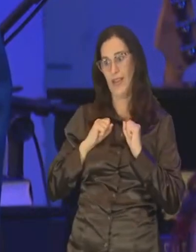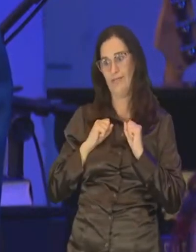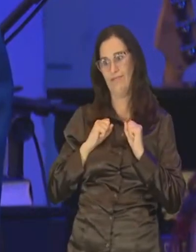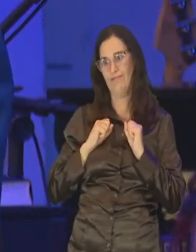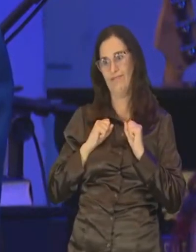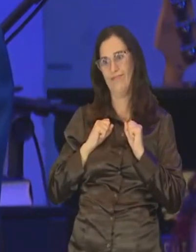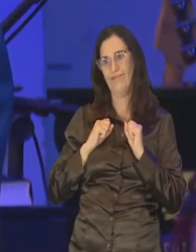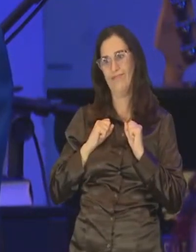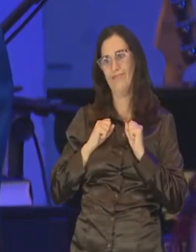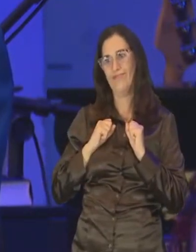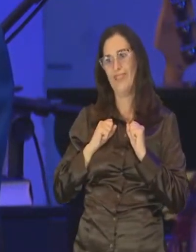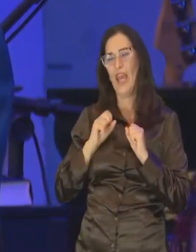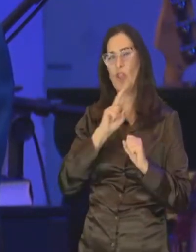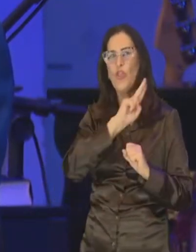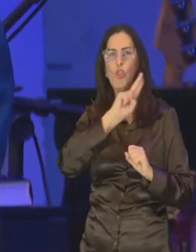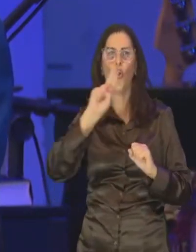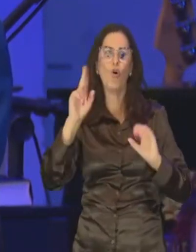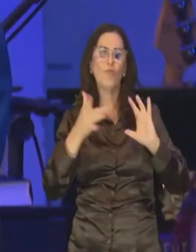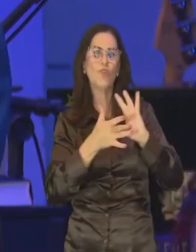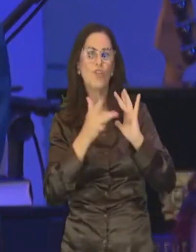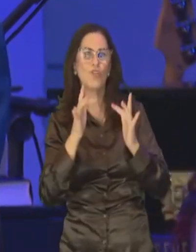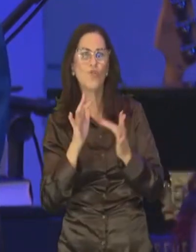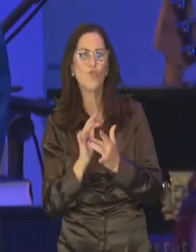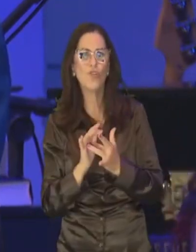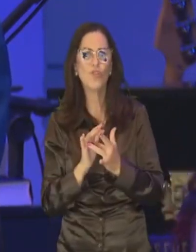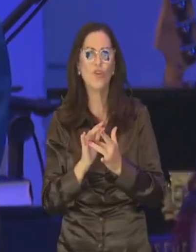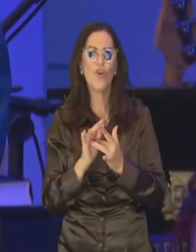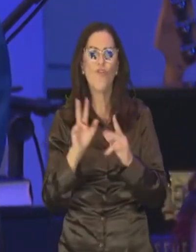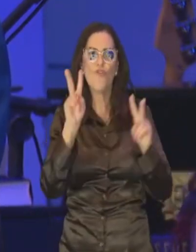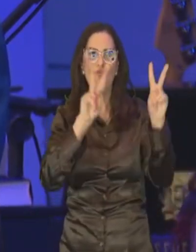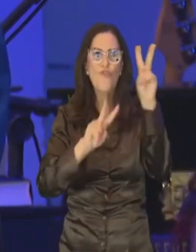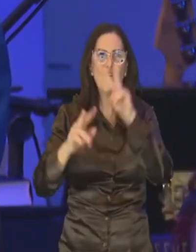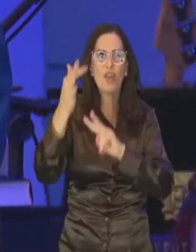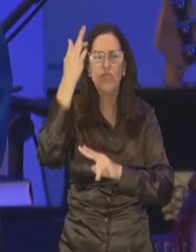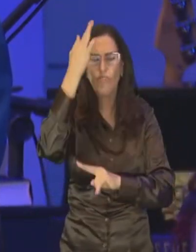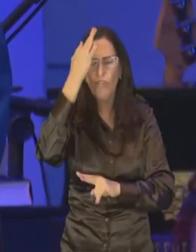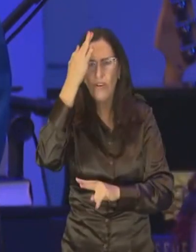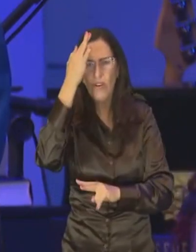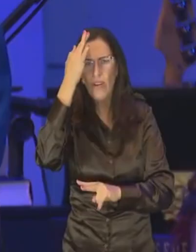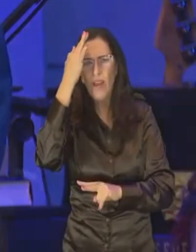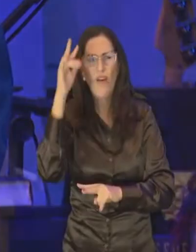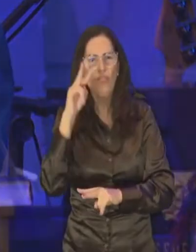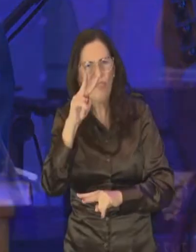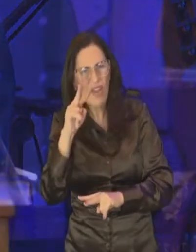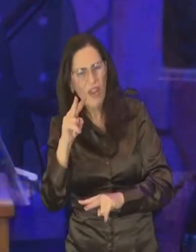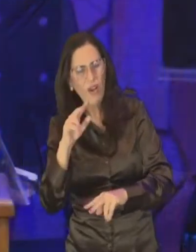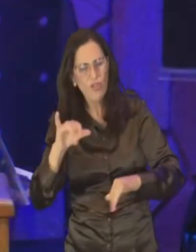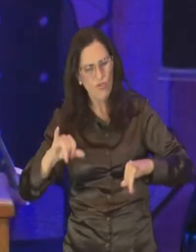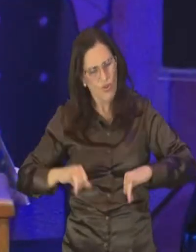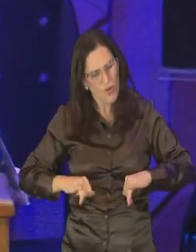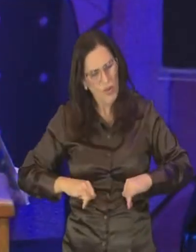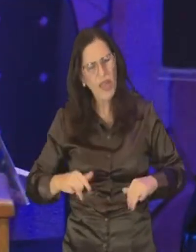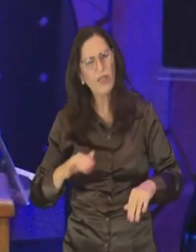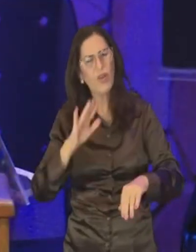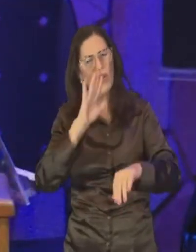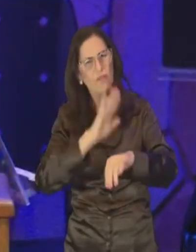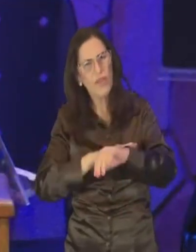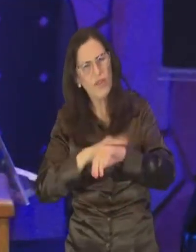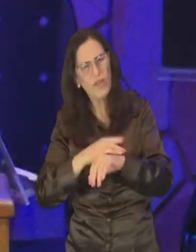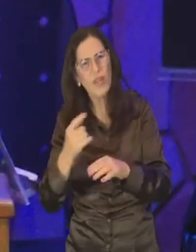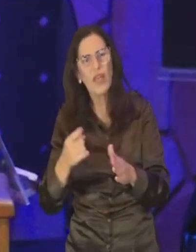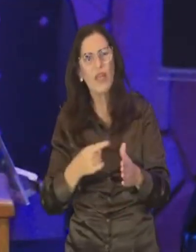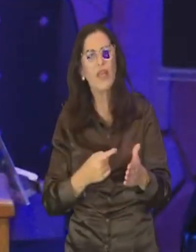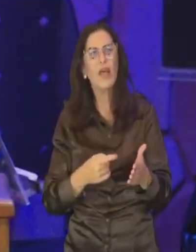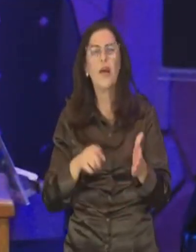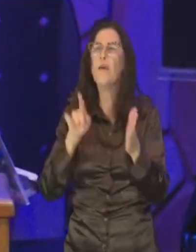Em nome de Jesus, com os olhos da fé, olhe para a sua vida, olhe ao seu redor e pergunte a